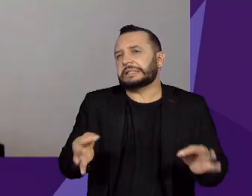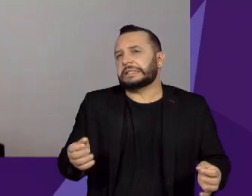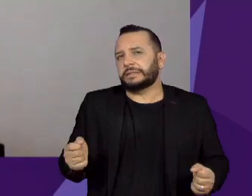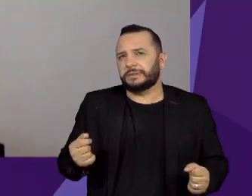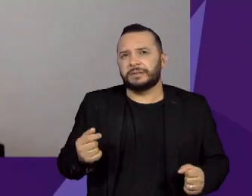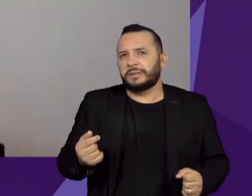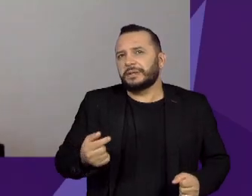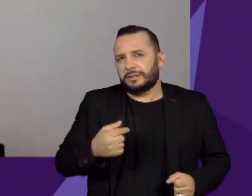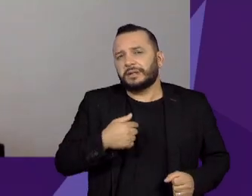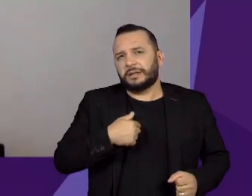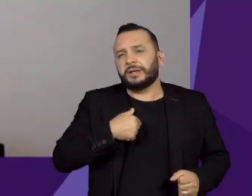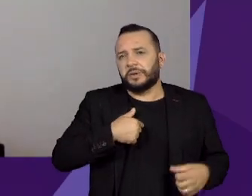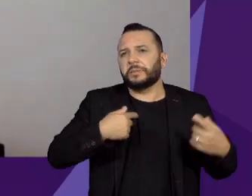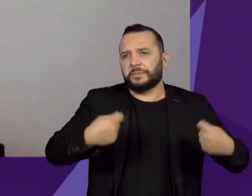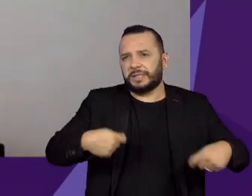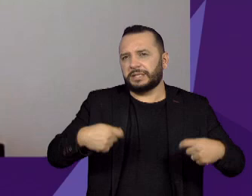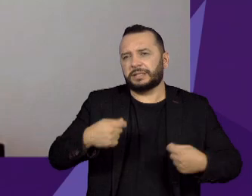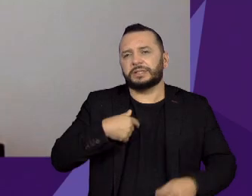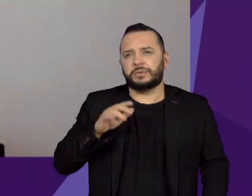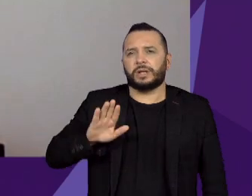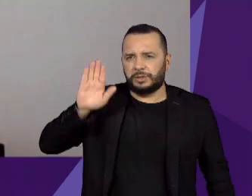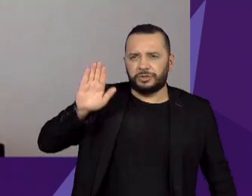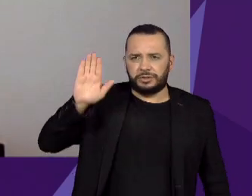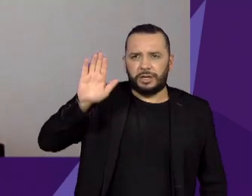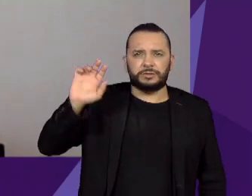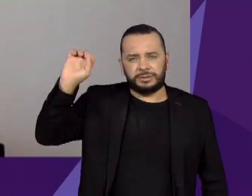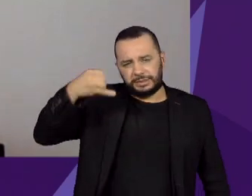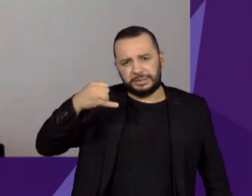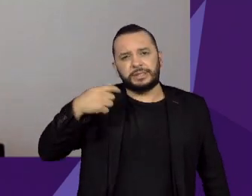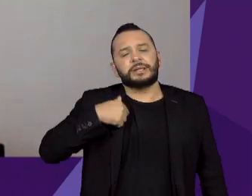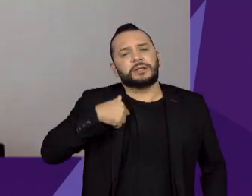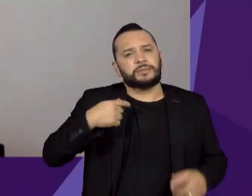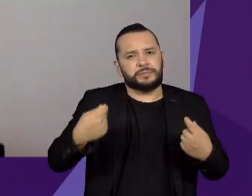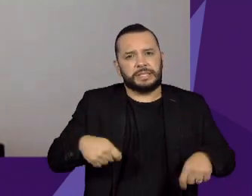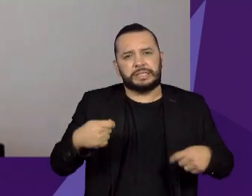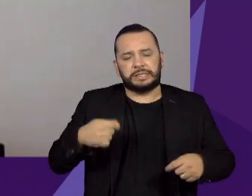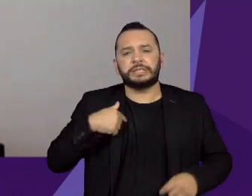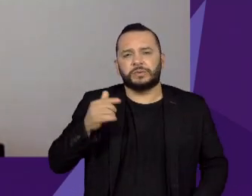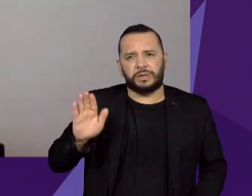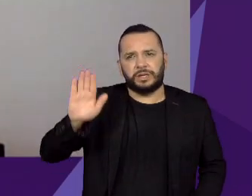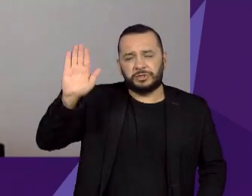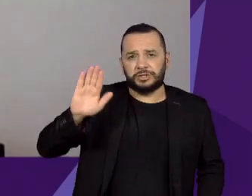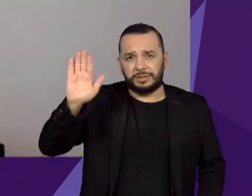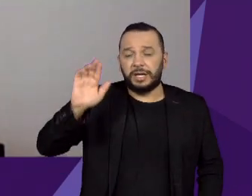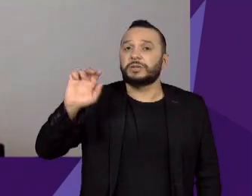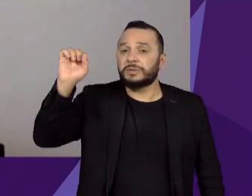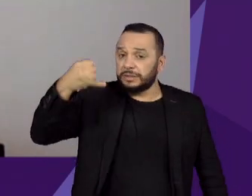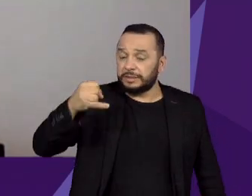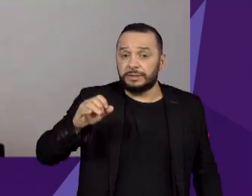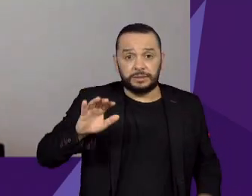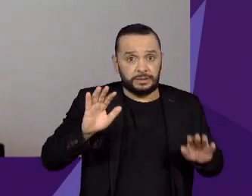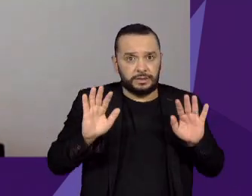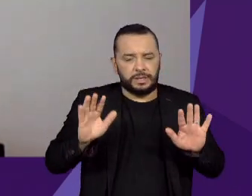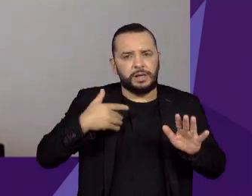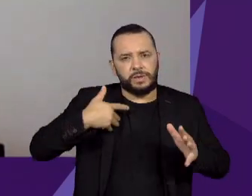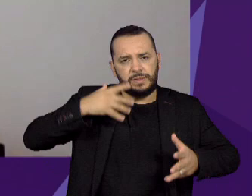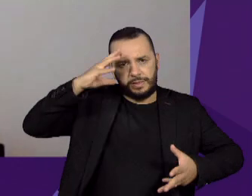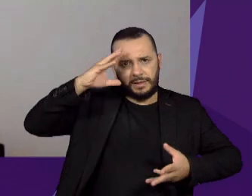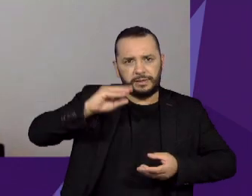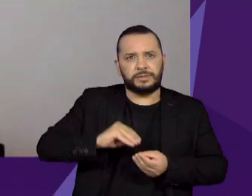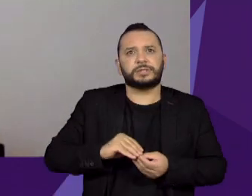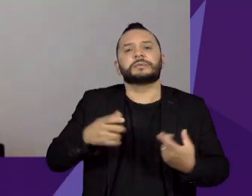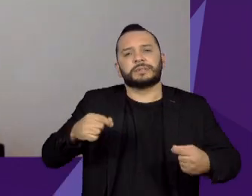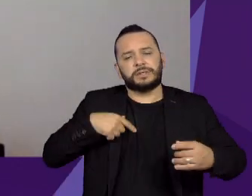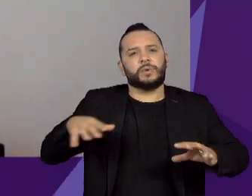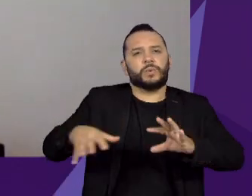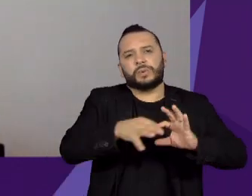candidato, sabe? Eu preciso ser candidato, eu preciso ter essa minha candidatura. Então, embora eu entenda que deveria ser unido, mas